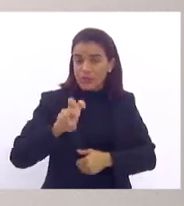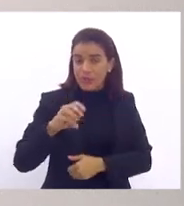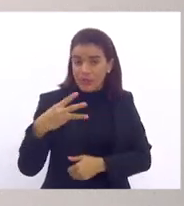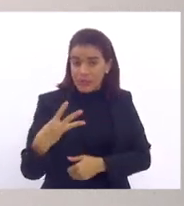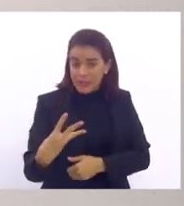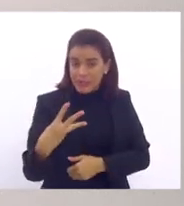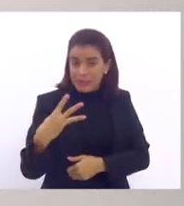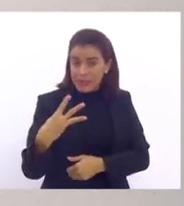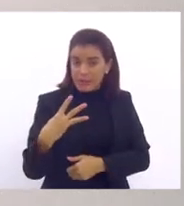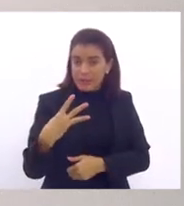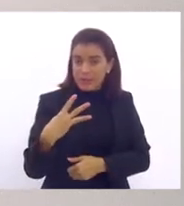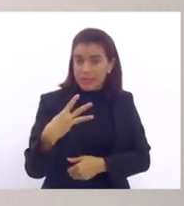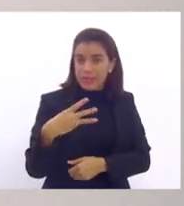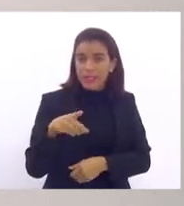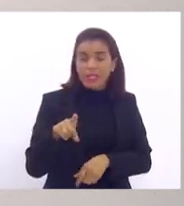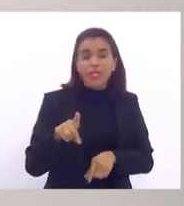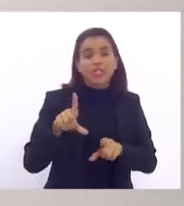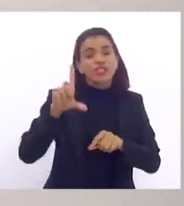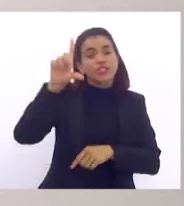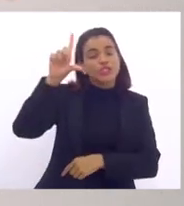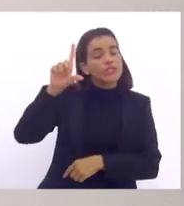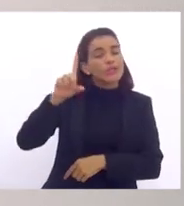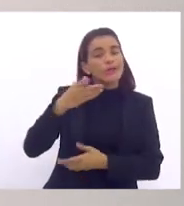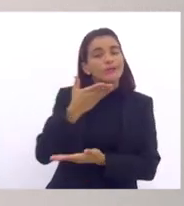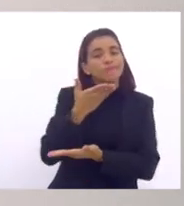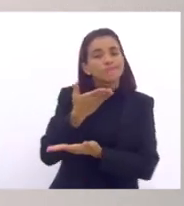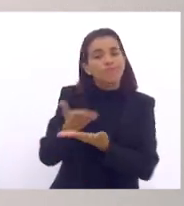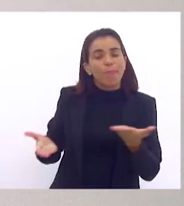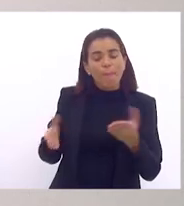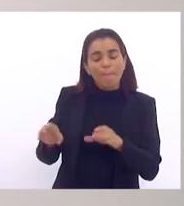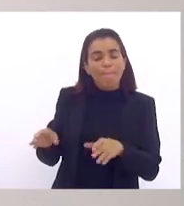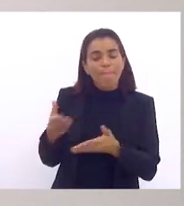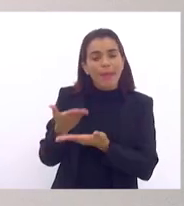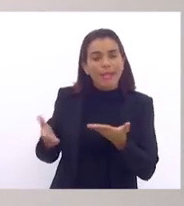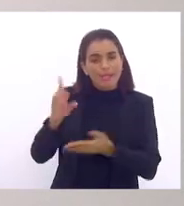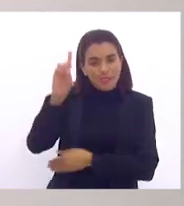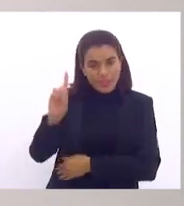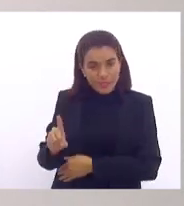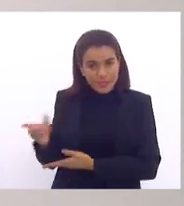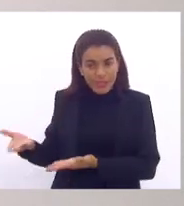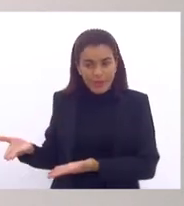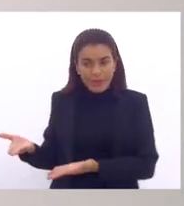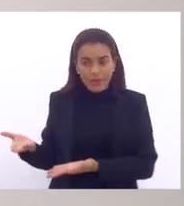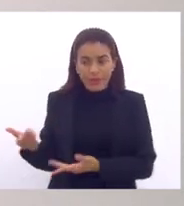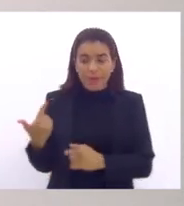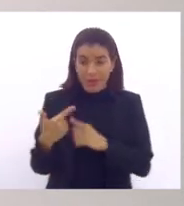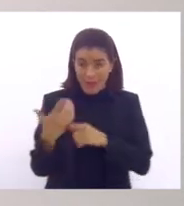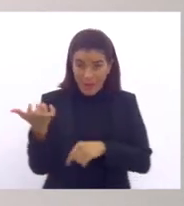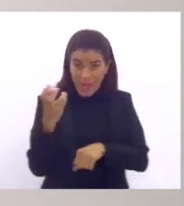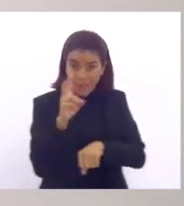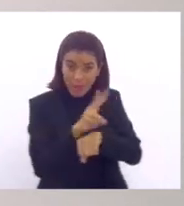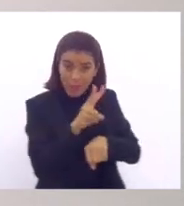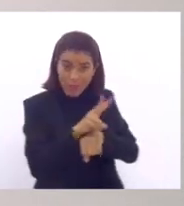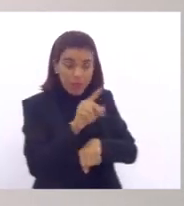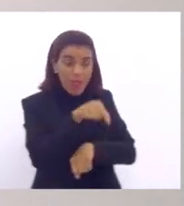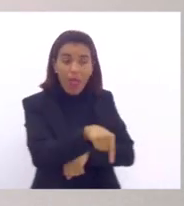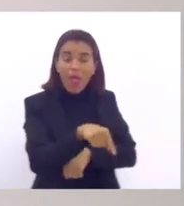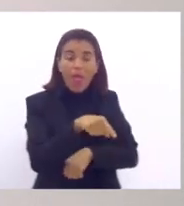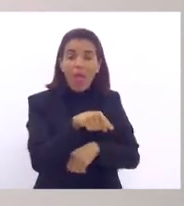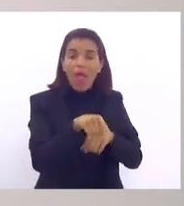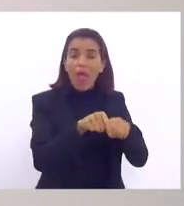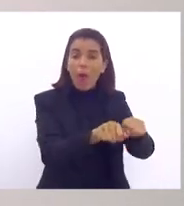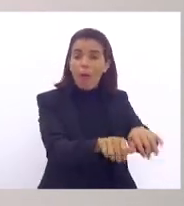e diminu e a prerrogativa do Parlamento porque isso é o que se quer proteger é o Parlamento não é o